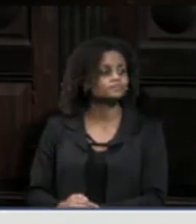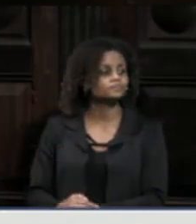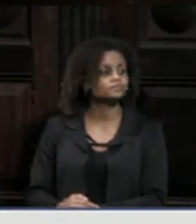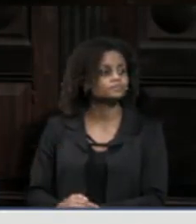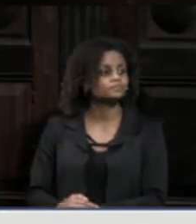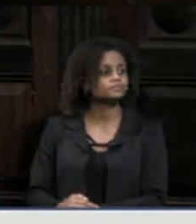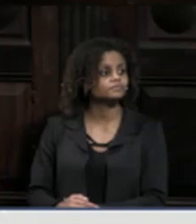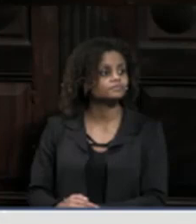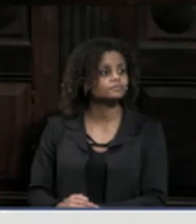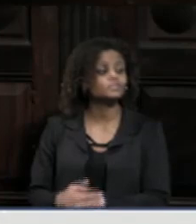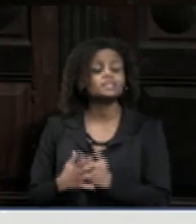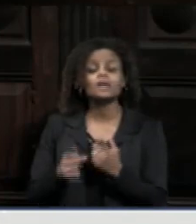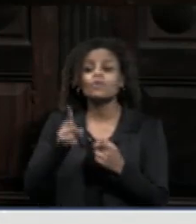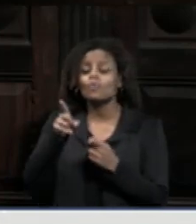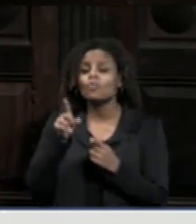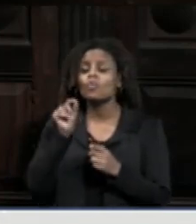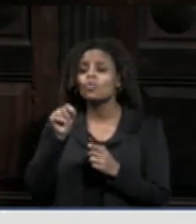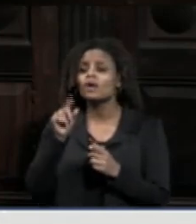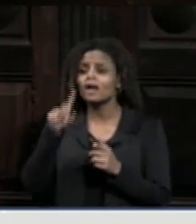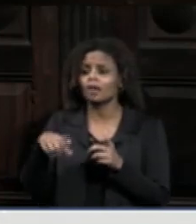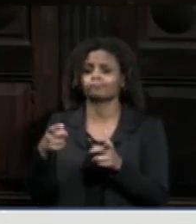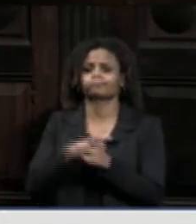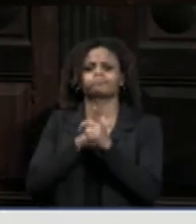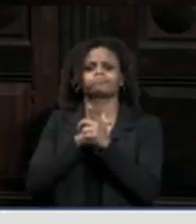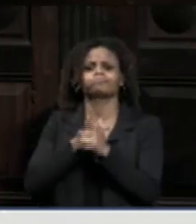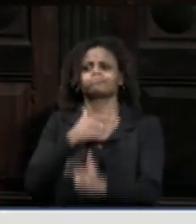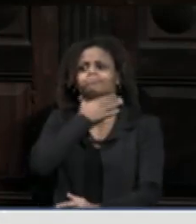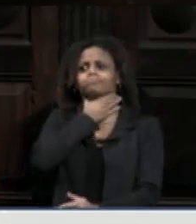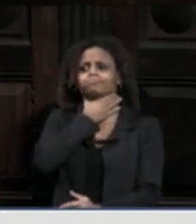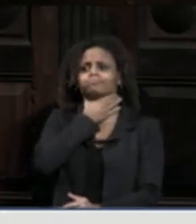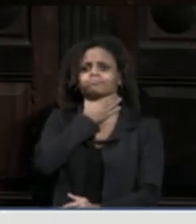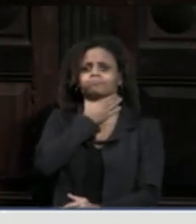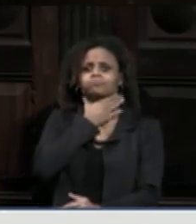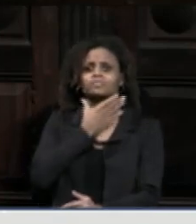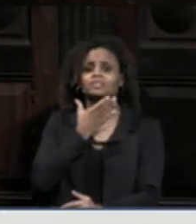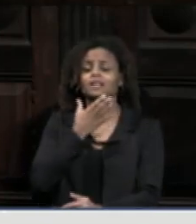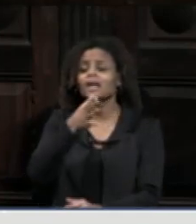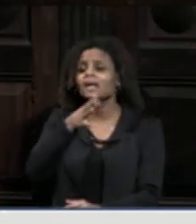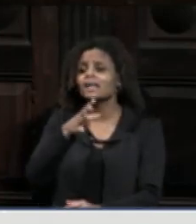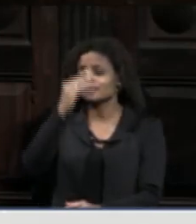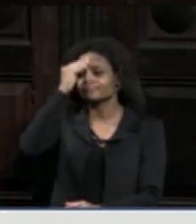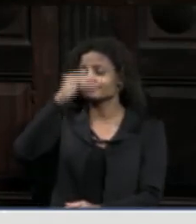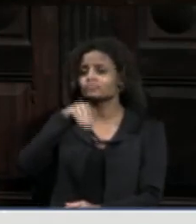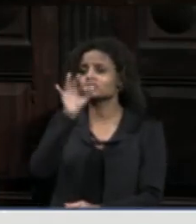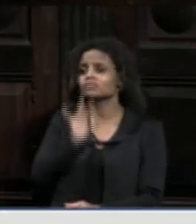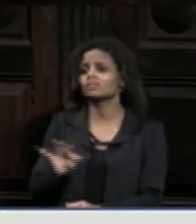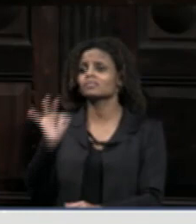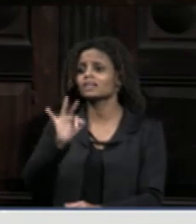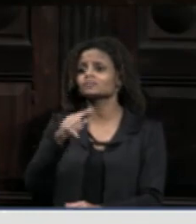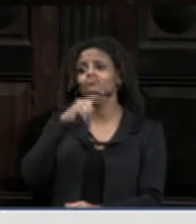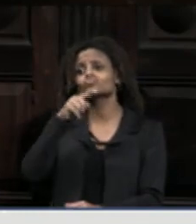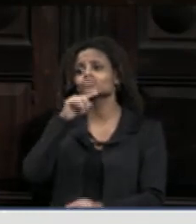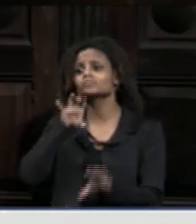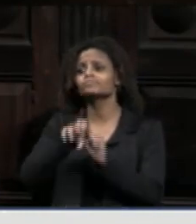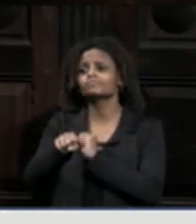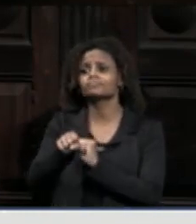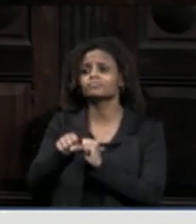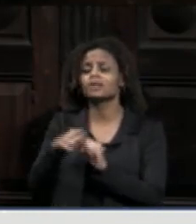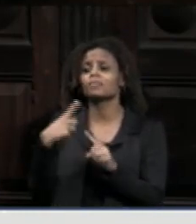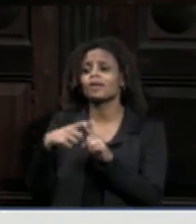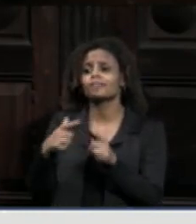fica endividado e, por vezes, não conclui o curso. O prejuízo é